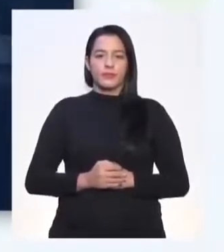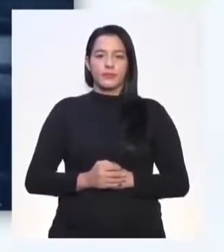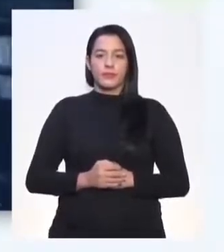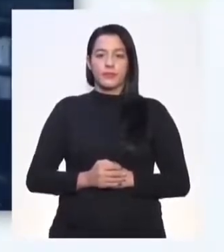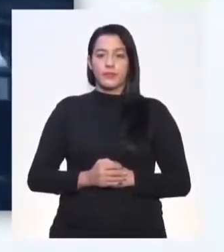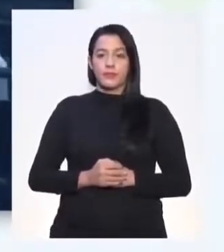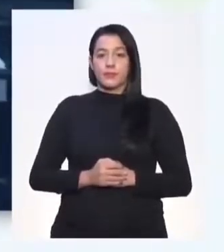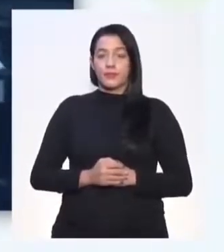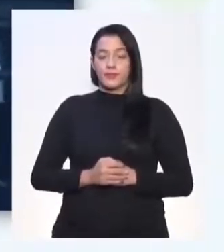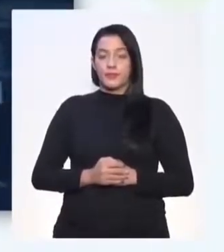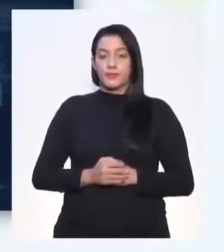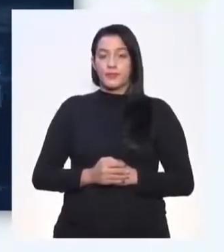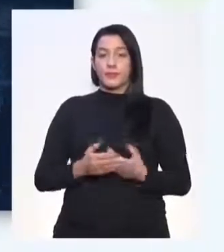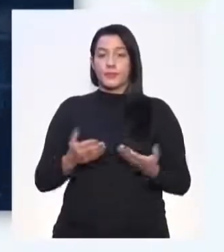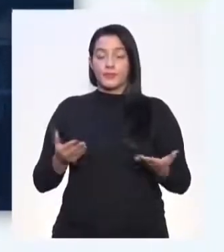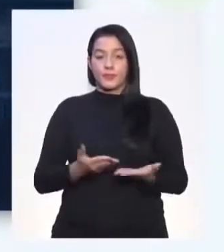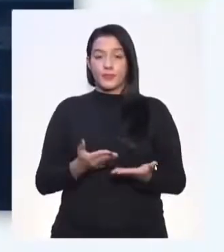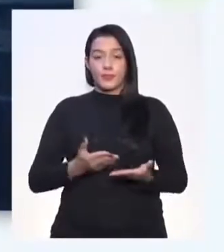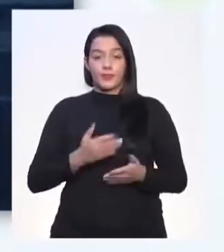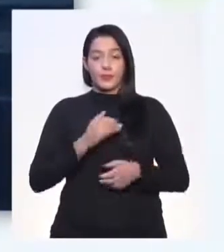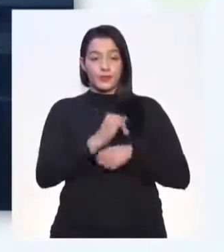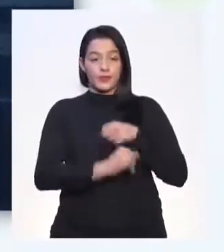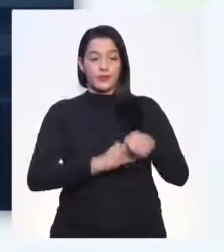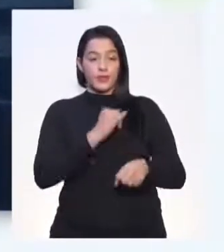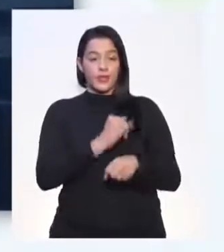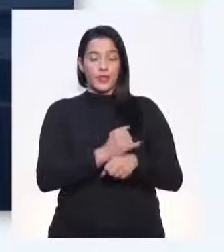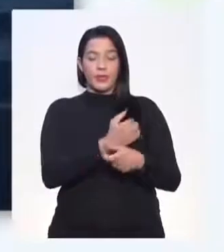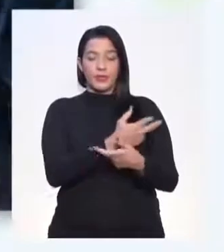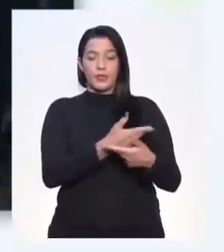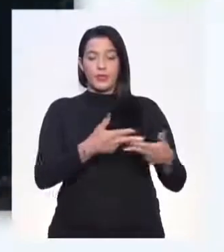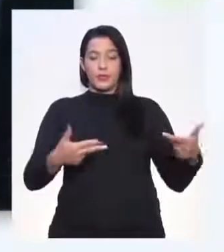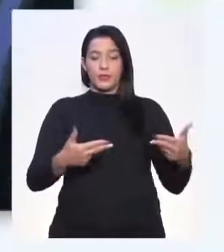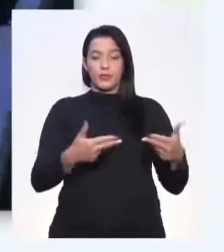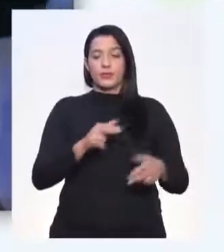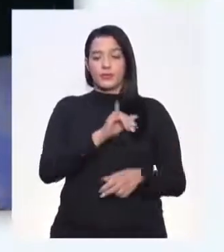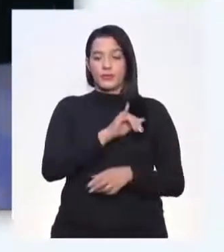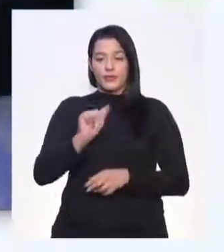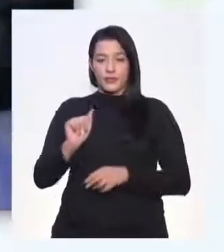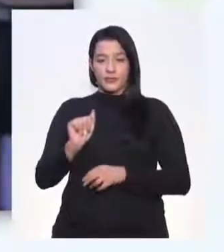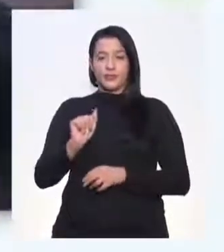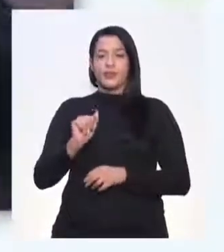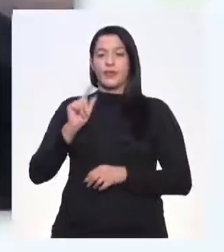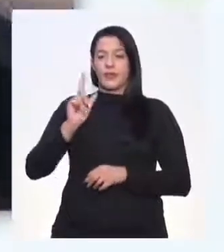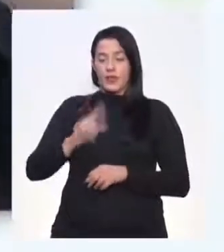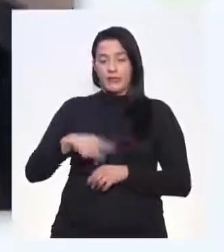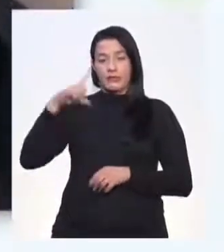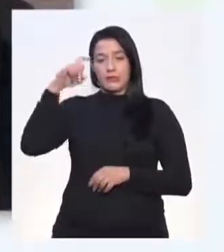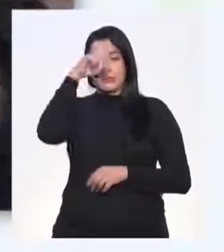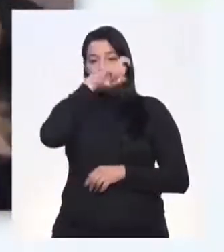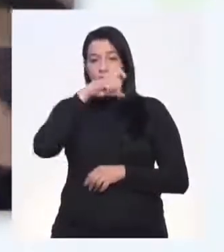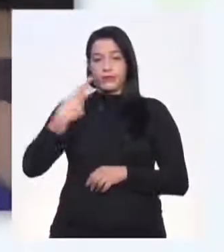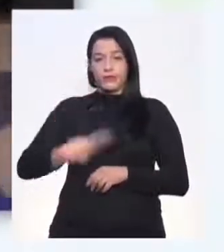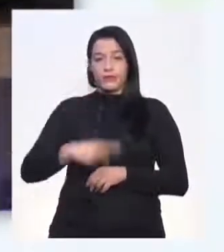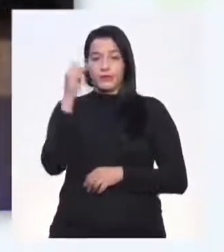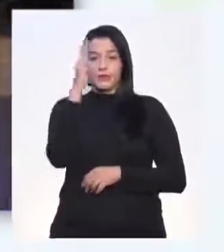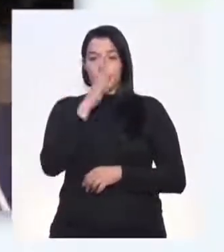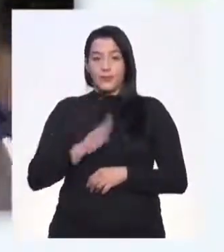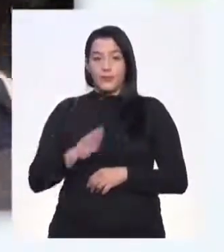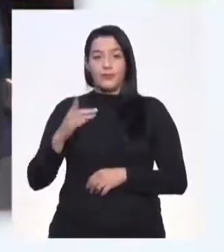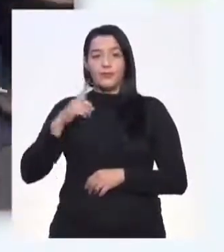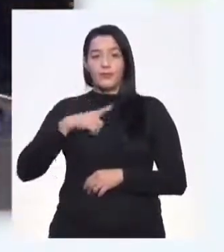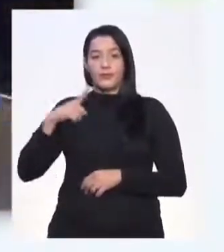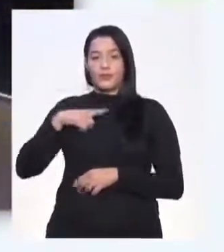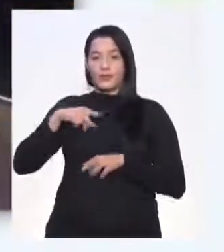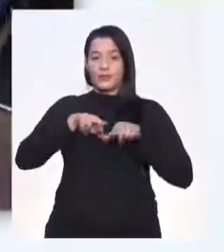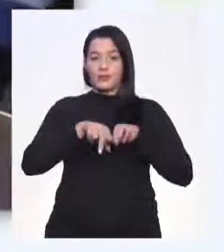A regulação da internet das coisas ainda é um desafio no Brasil. São vários ambientes que se relacionam entre